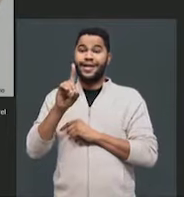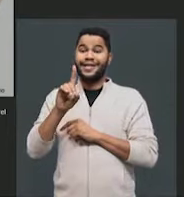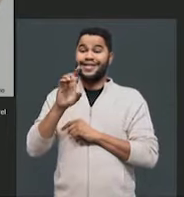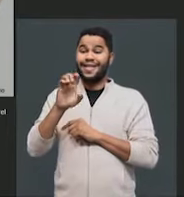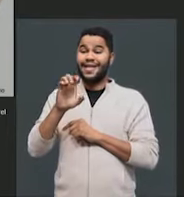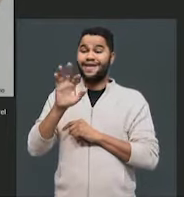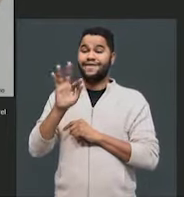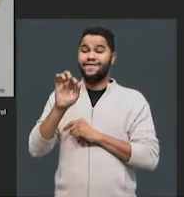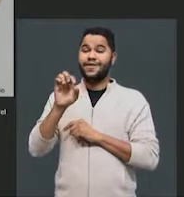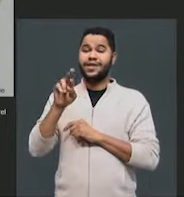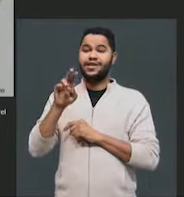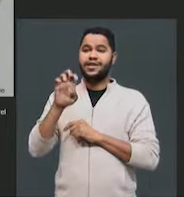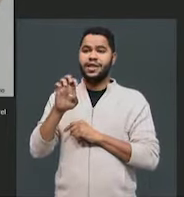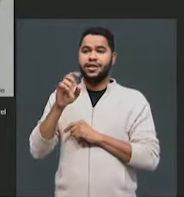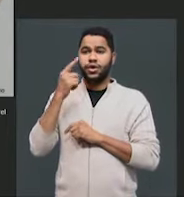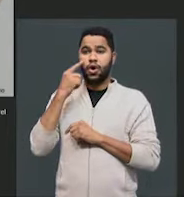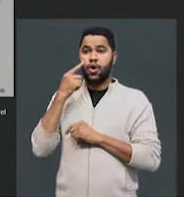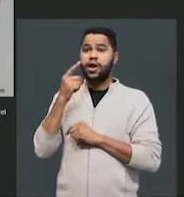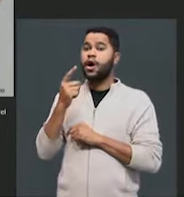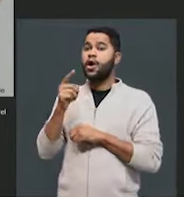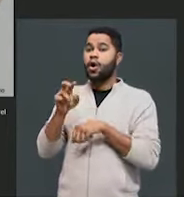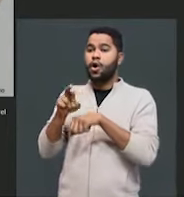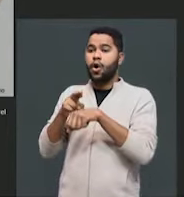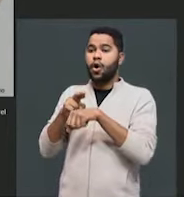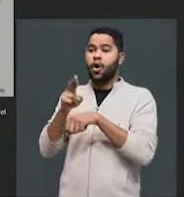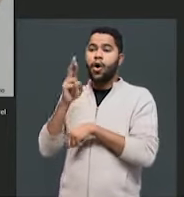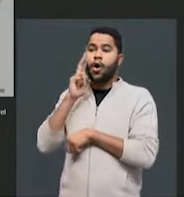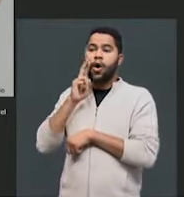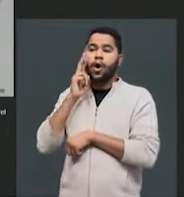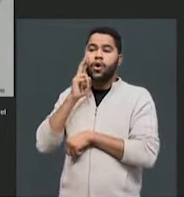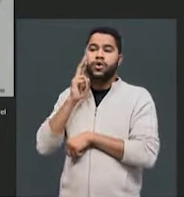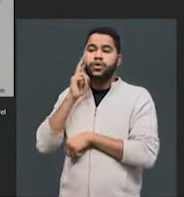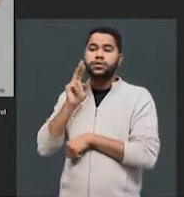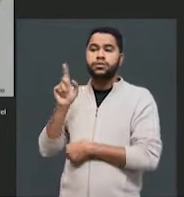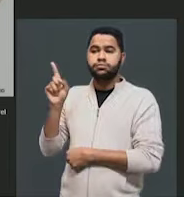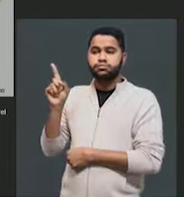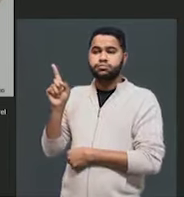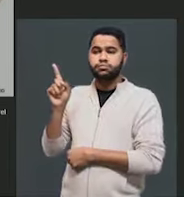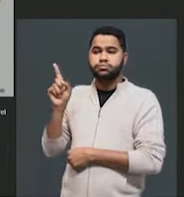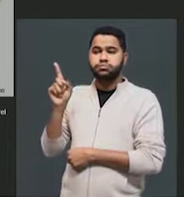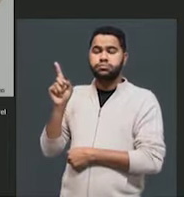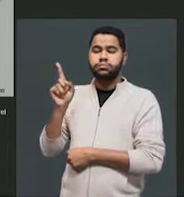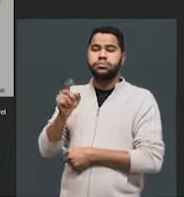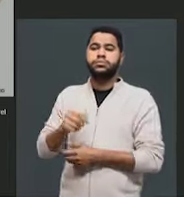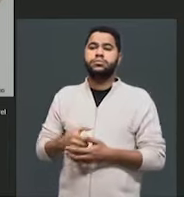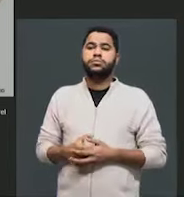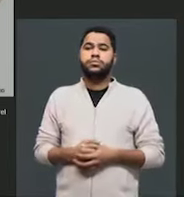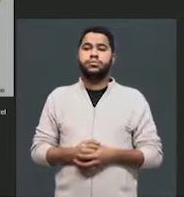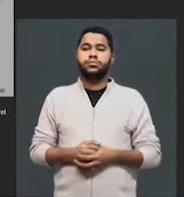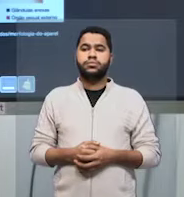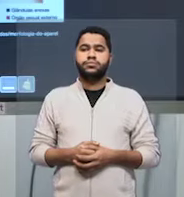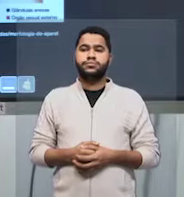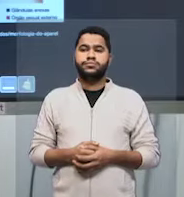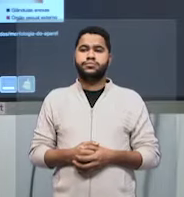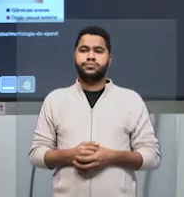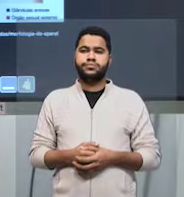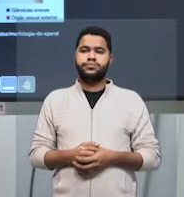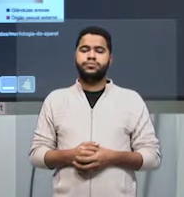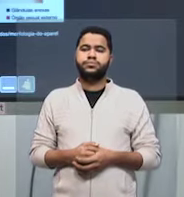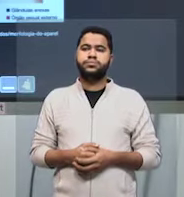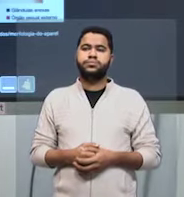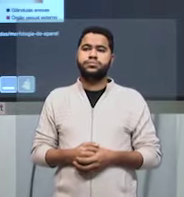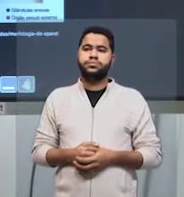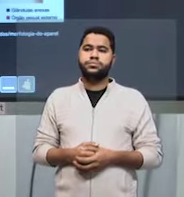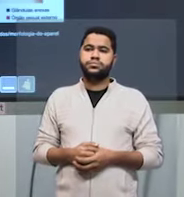passa lá, ele sobe, ele entra, né, porque o testículo está fora do corpo, né, do abdômen